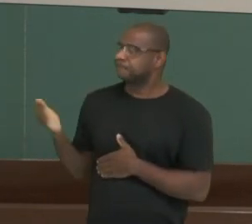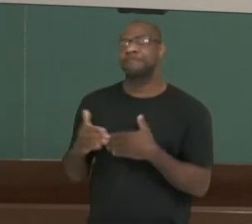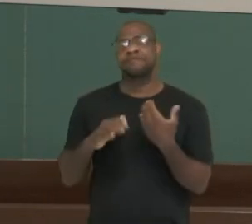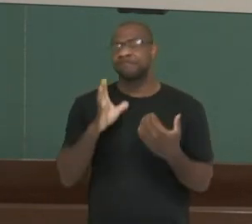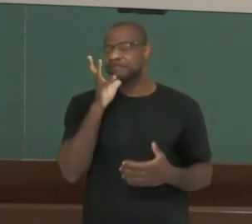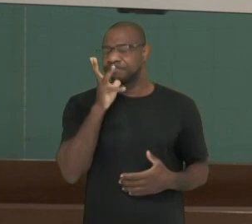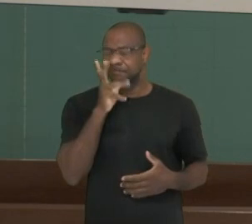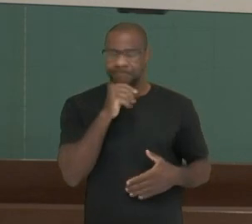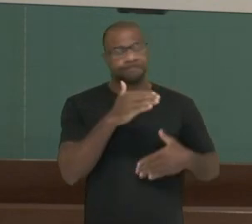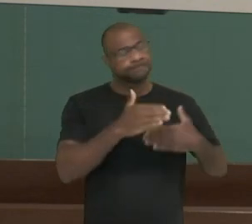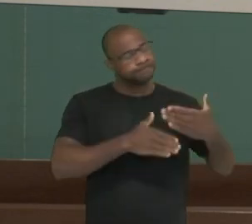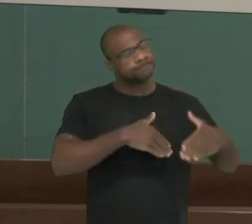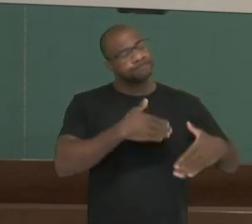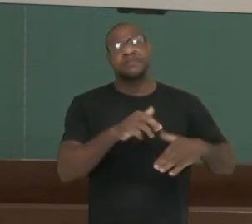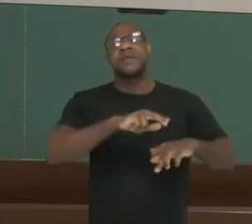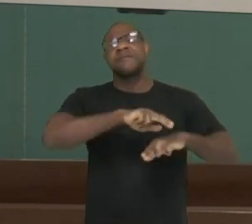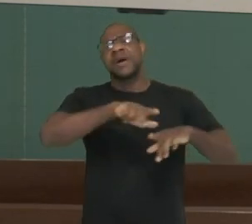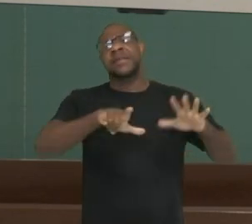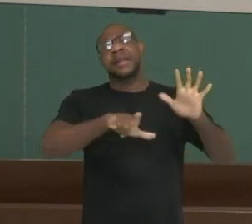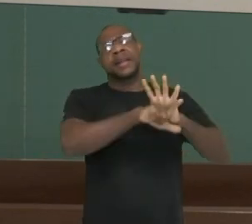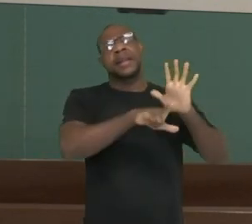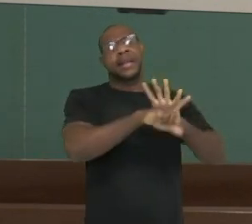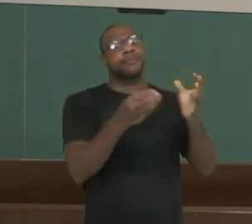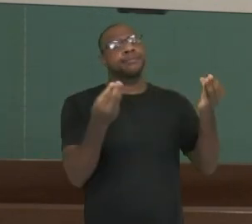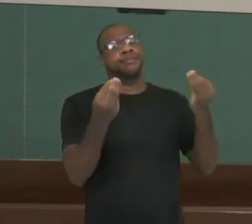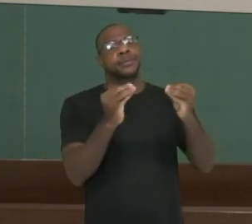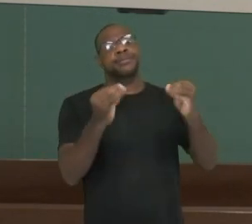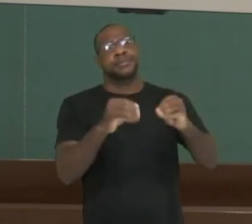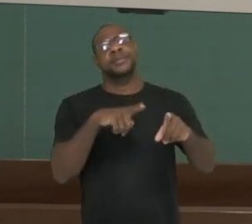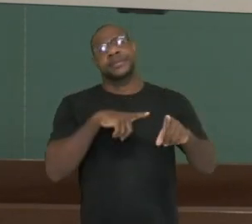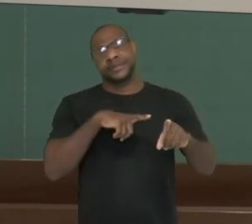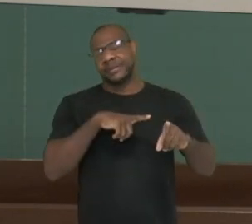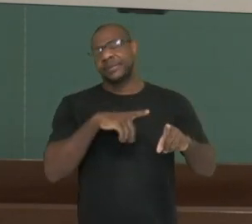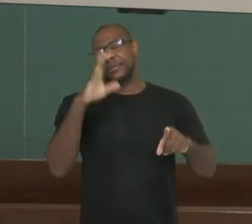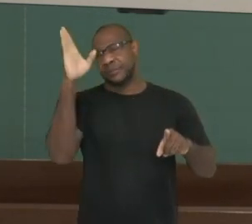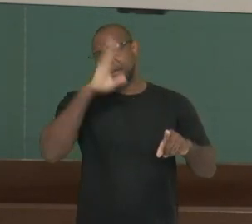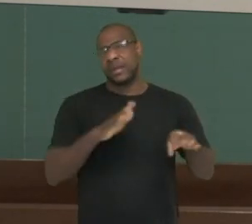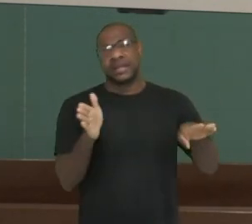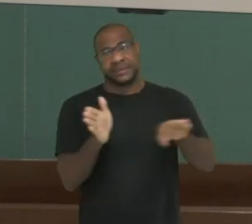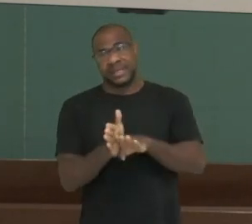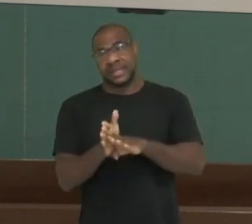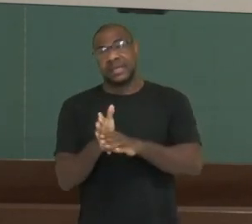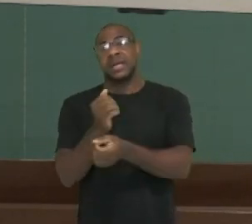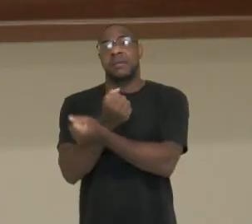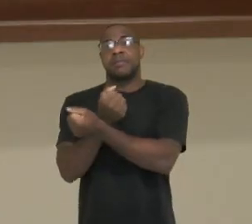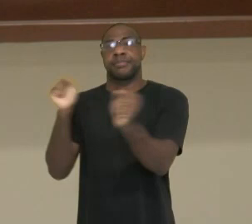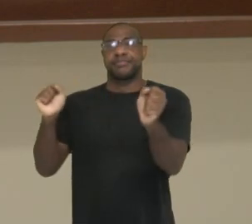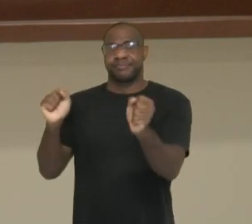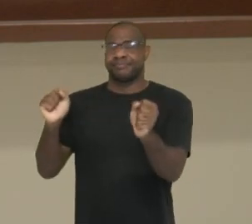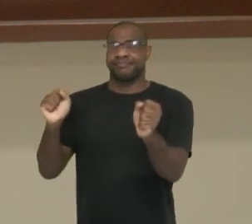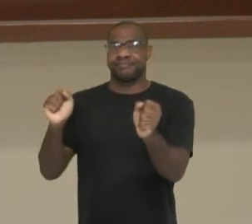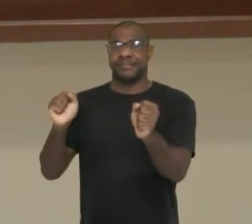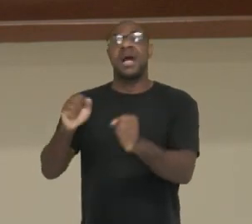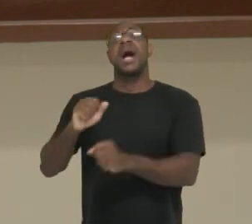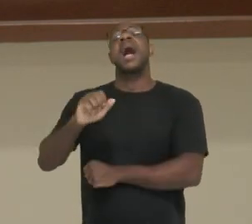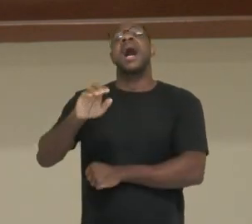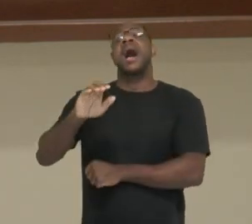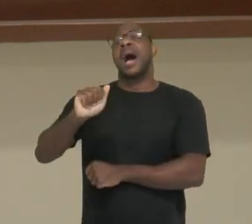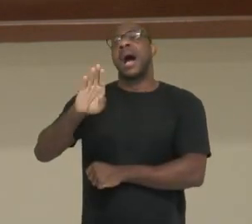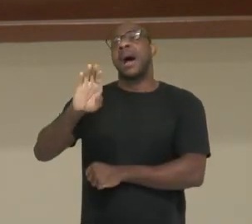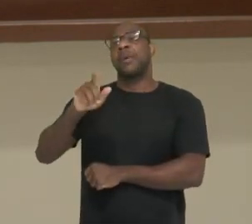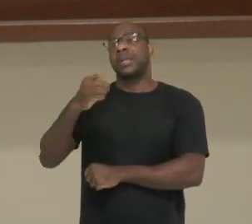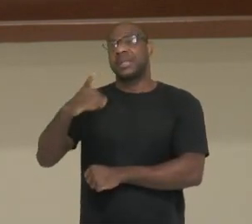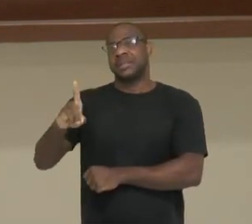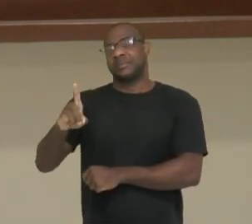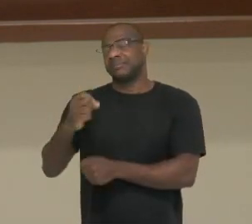várias leis foram sendo aplicadas aqui no Brasil até nós chegarmos à abolição da escravidão. Algumas dessas leis foram a